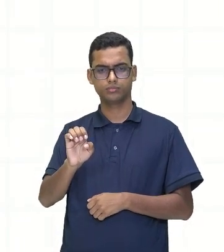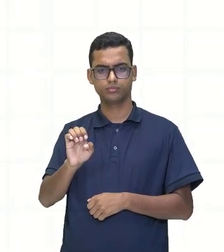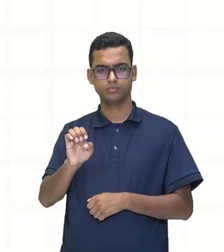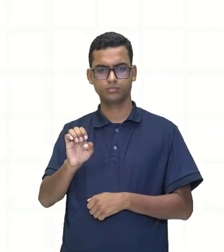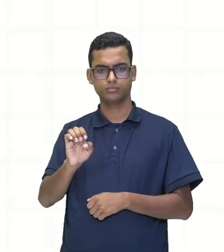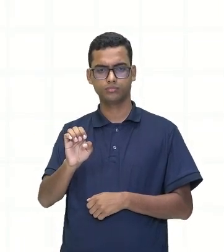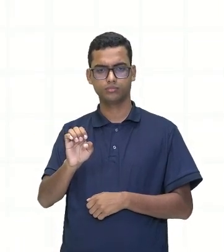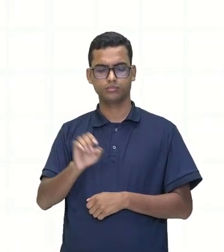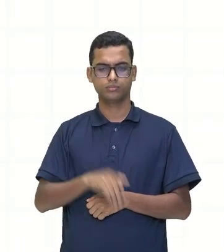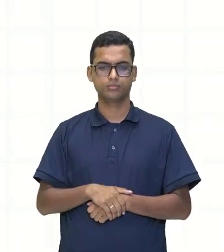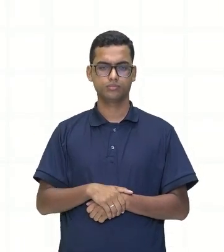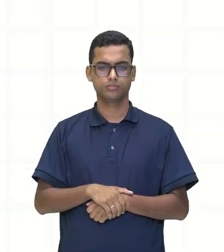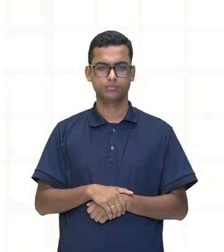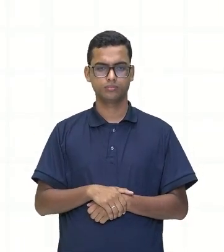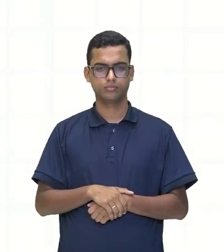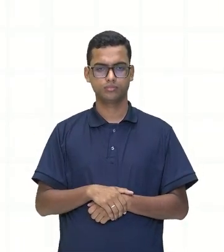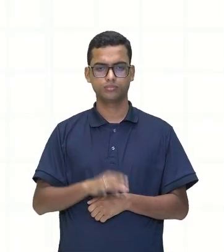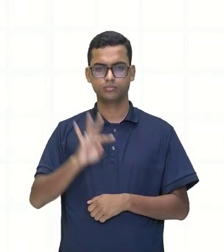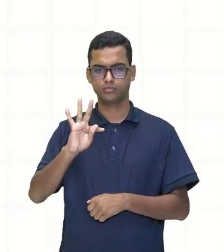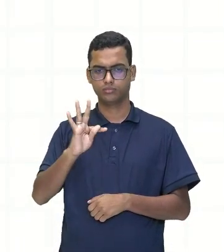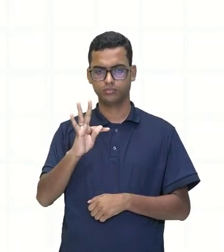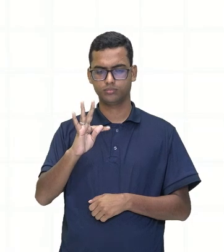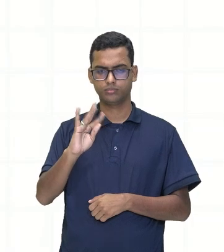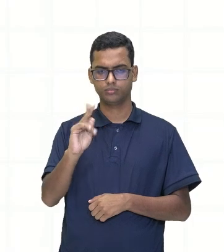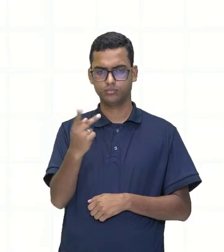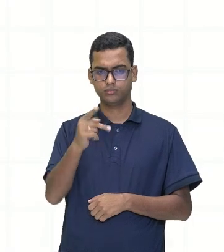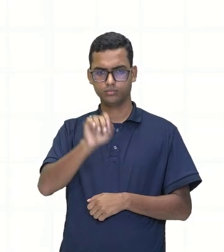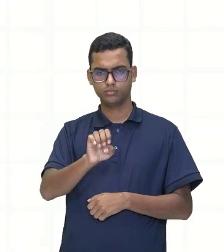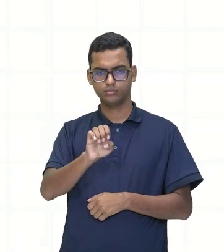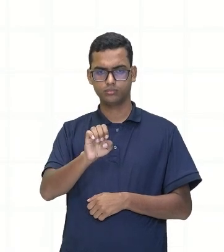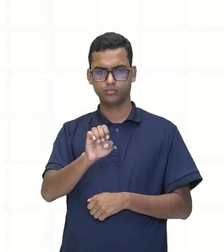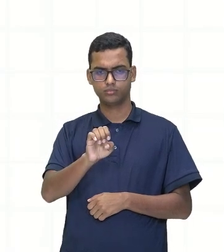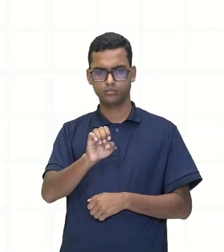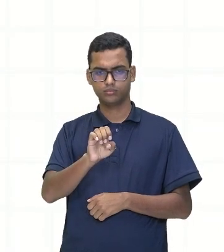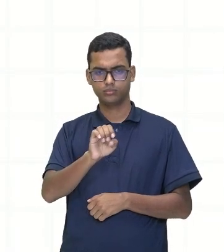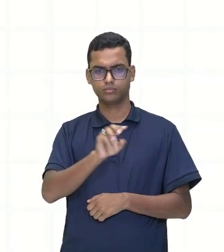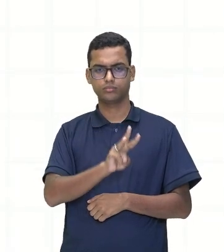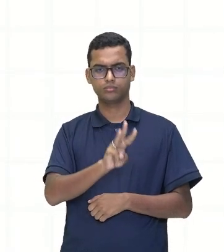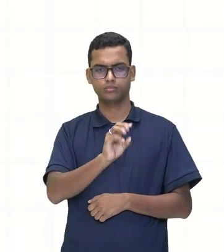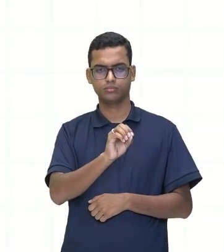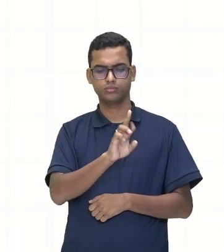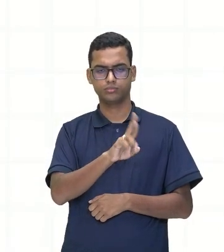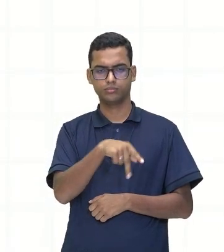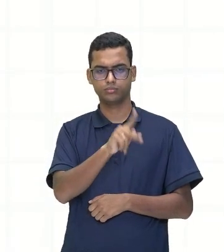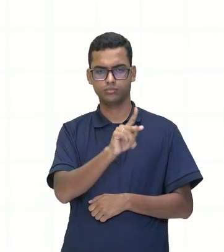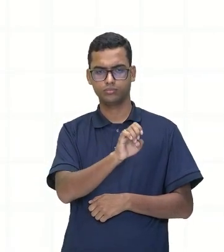sujeito. Aqui, ó. Que são os trabalhadores. The workers.